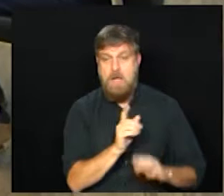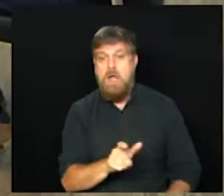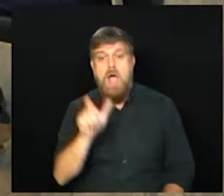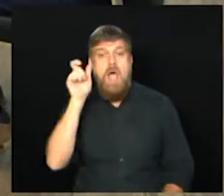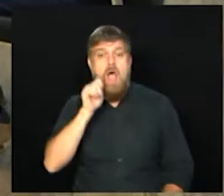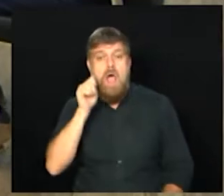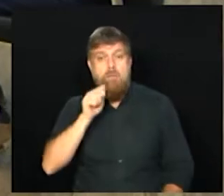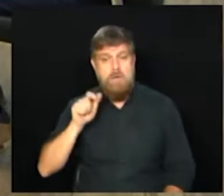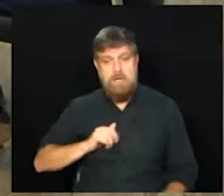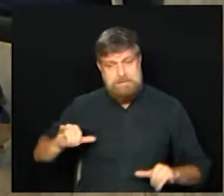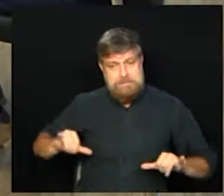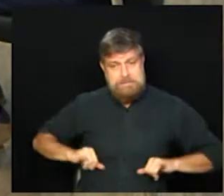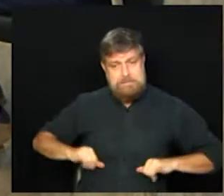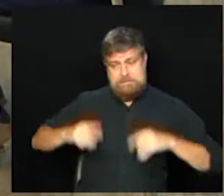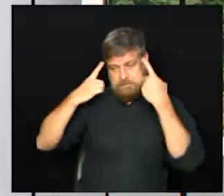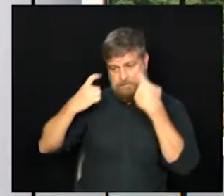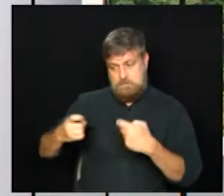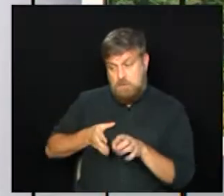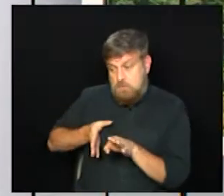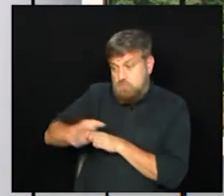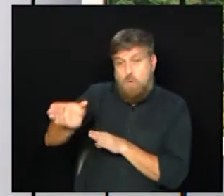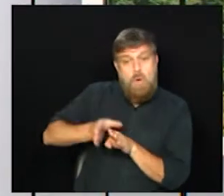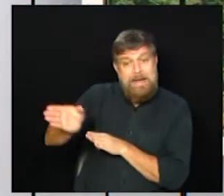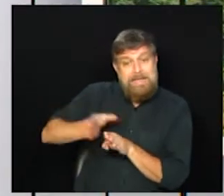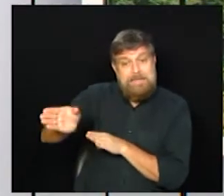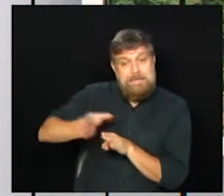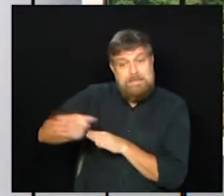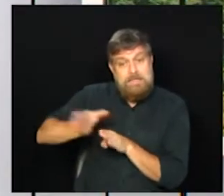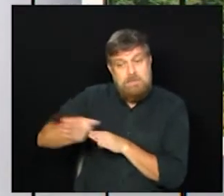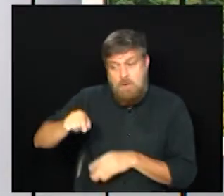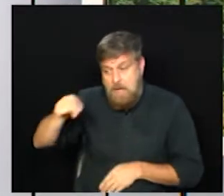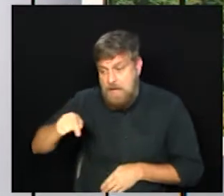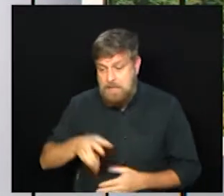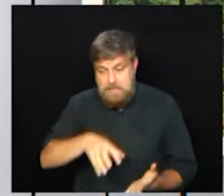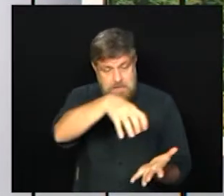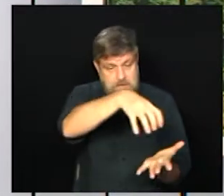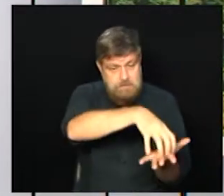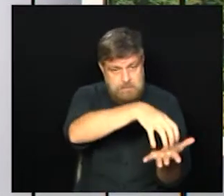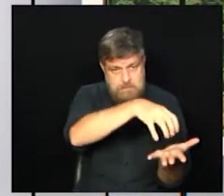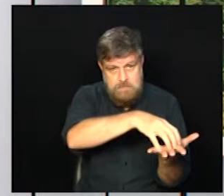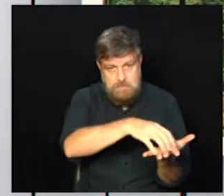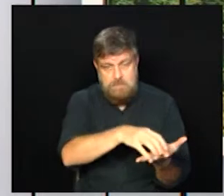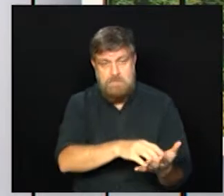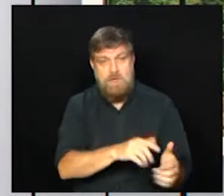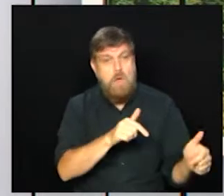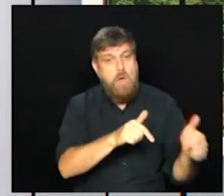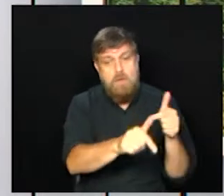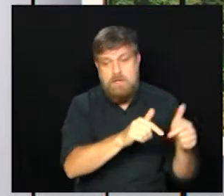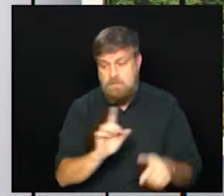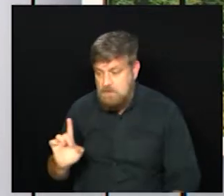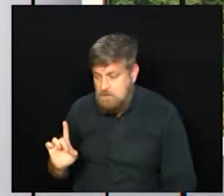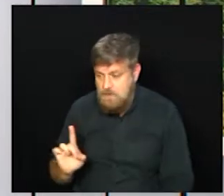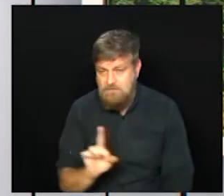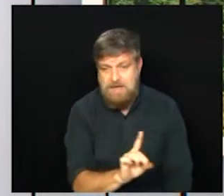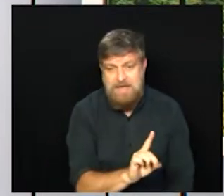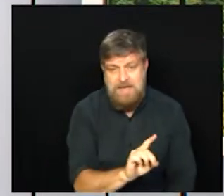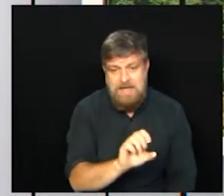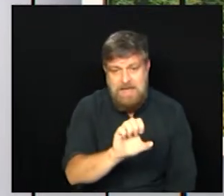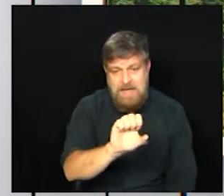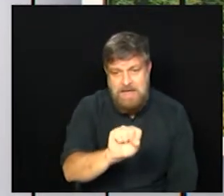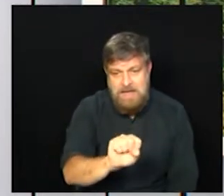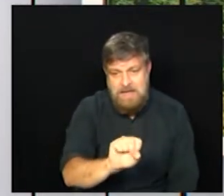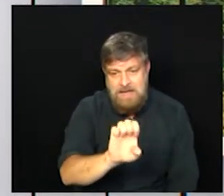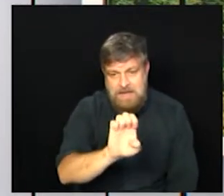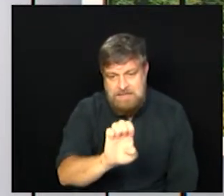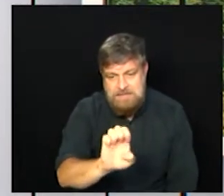estão em situação de violência, orientando a procurar o SEAMO. O SEAMO é um serviço que é um serviço que, inclusive, a